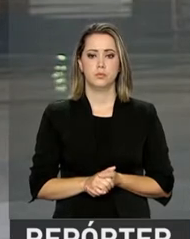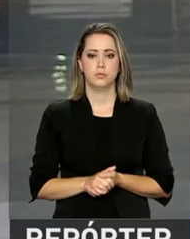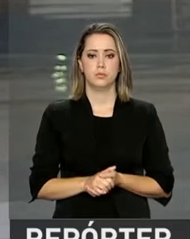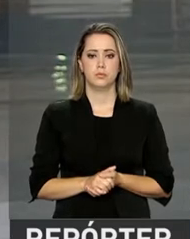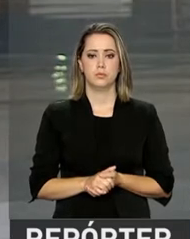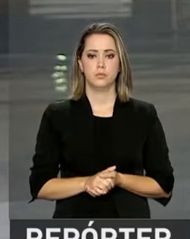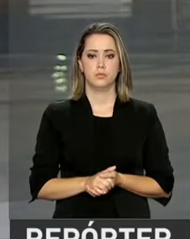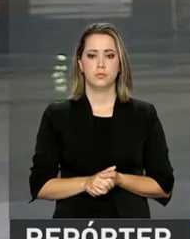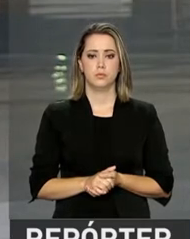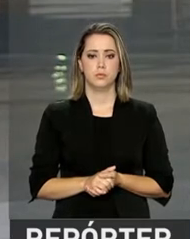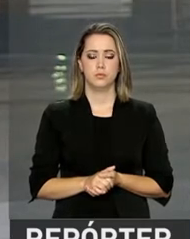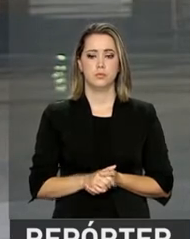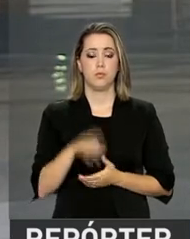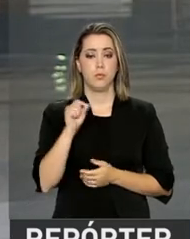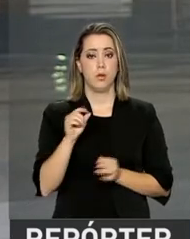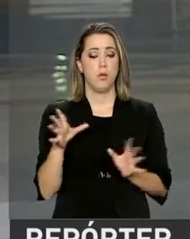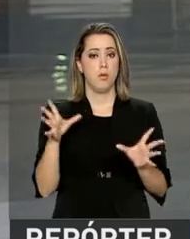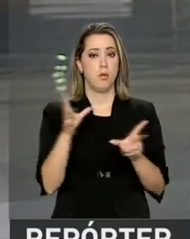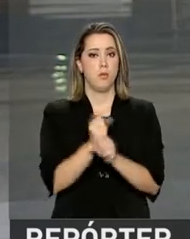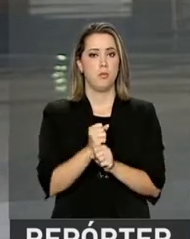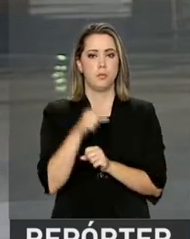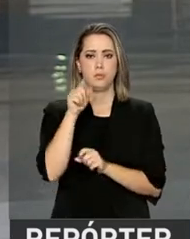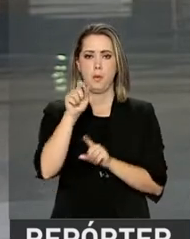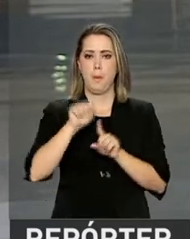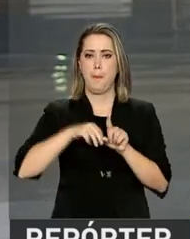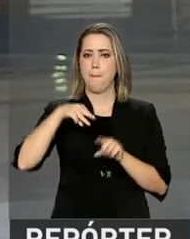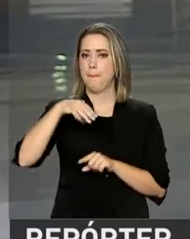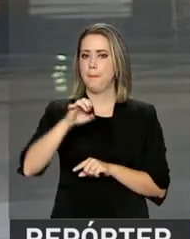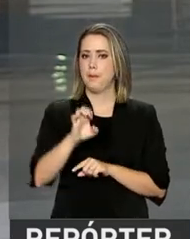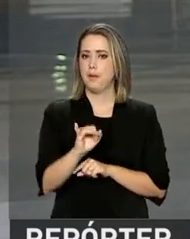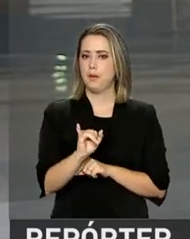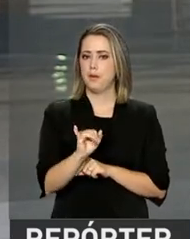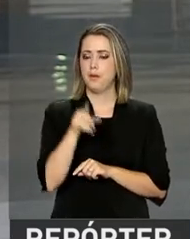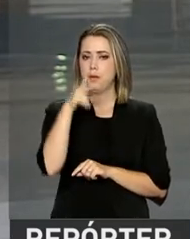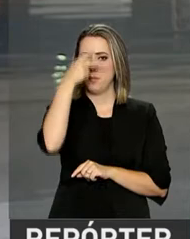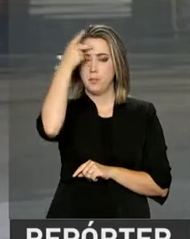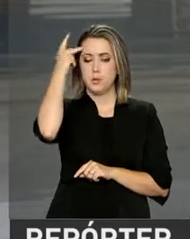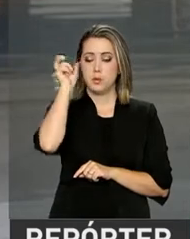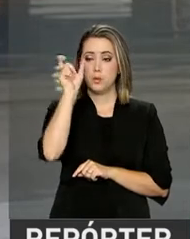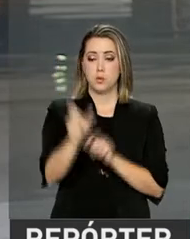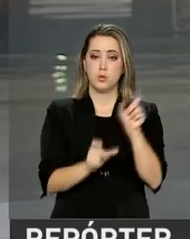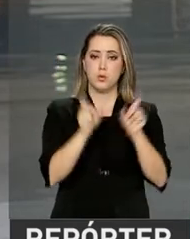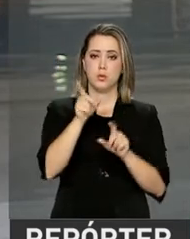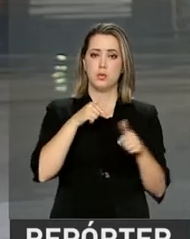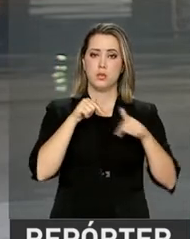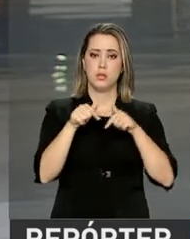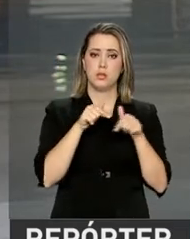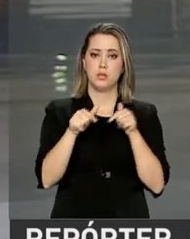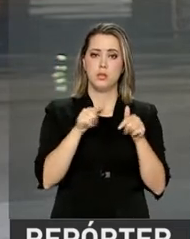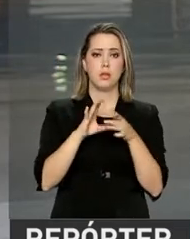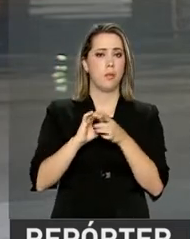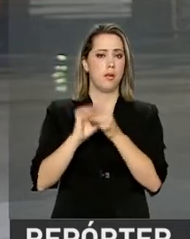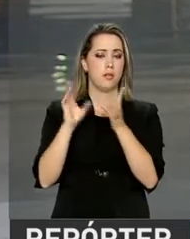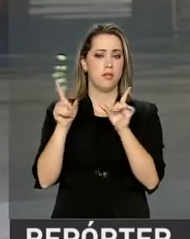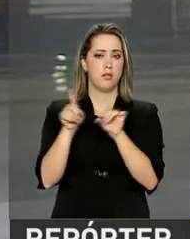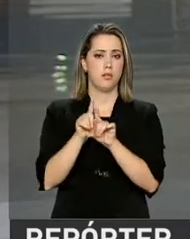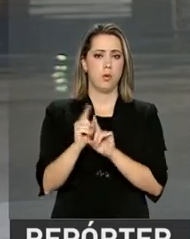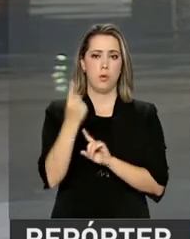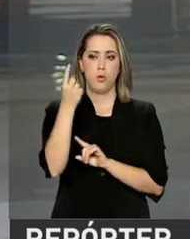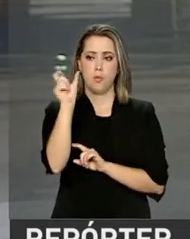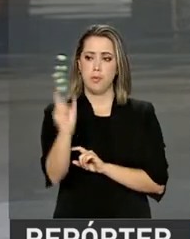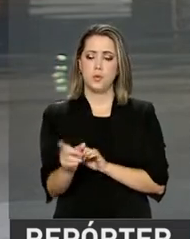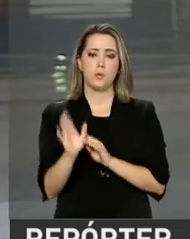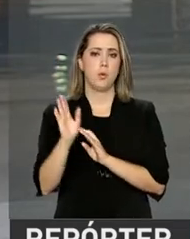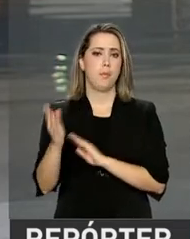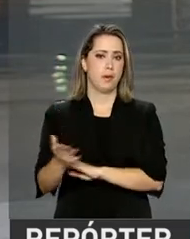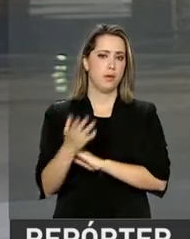www.cec.com.br leandro meia a gente lembra ele é aquela pessoa que trabalha por conta própria com um funcionário